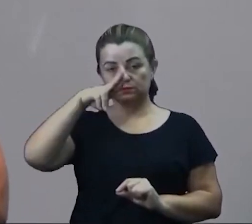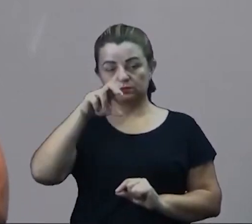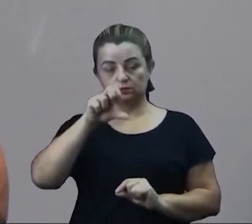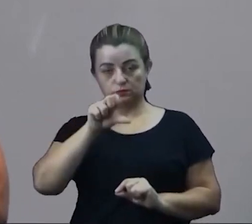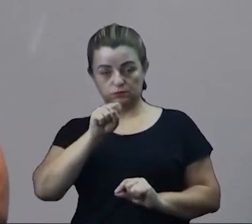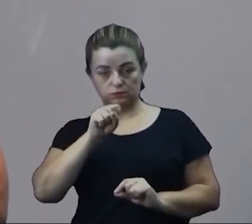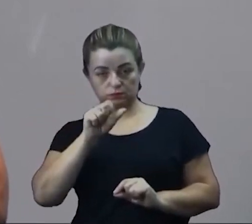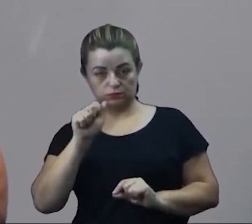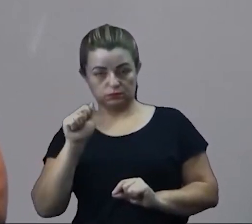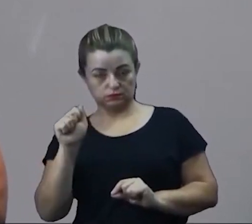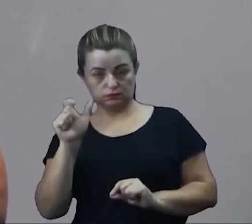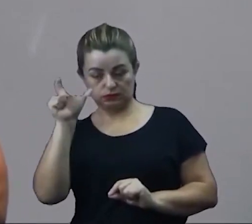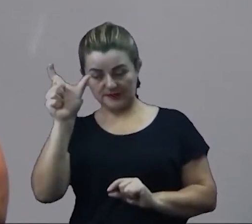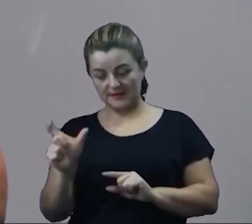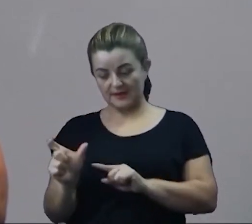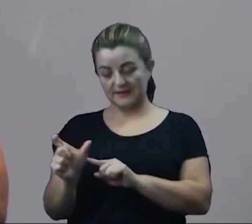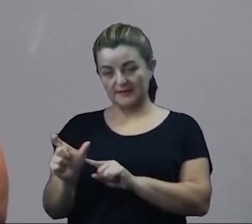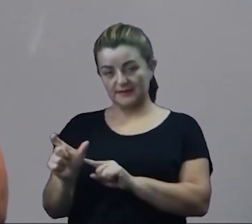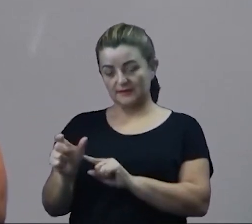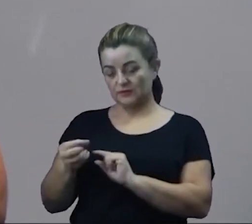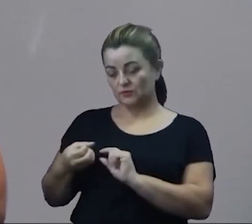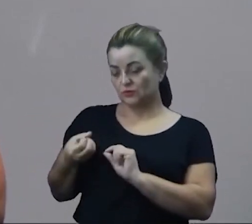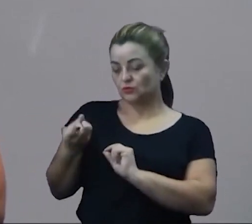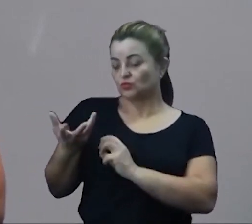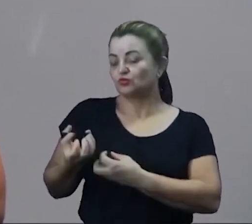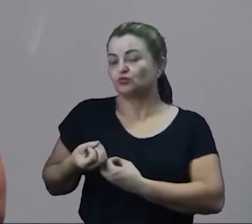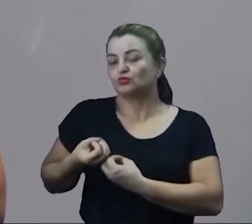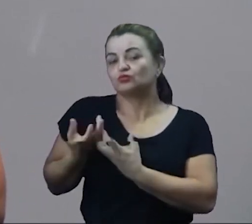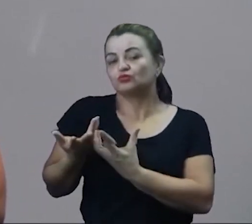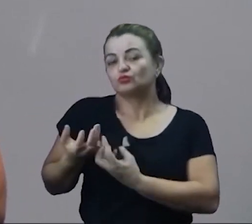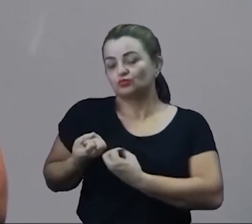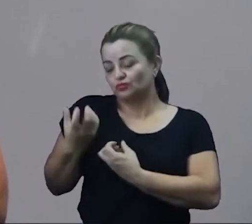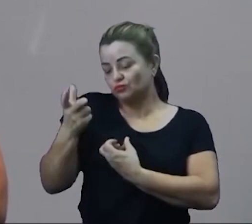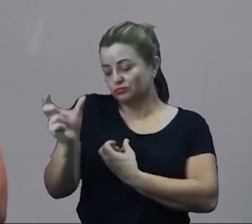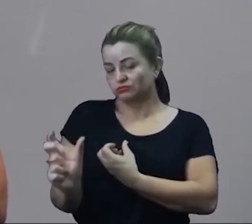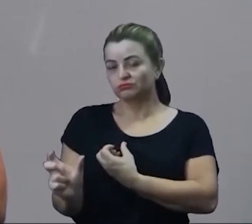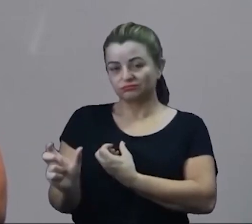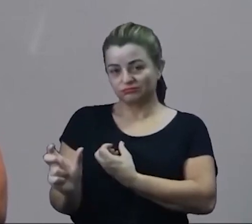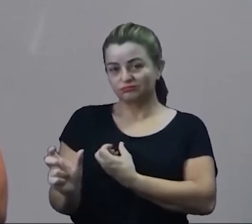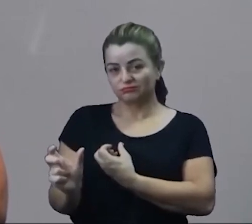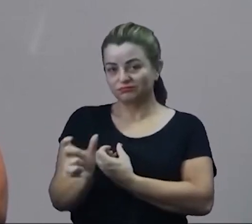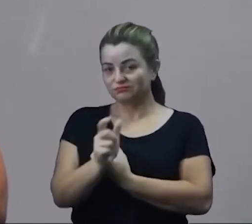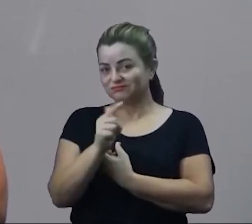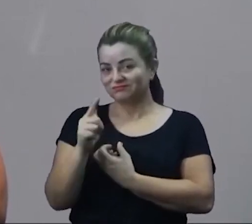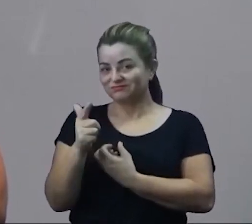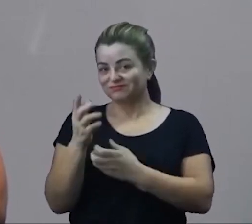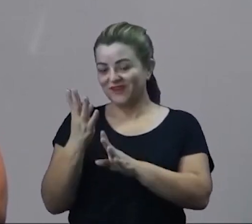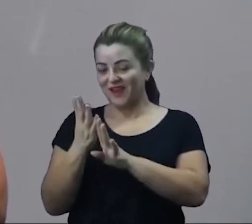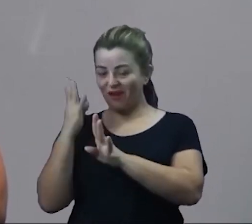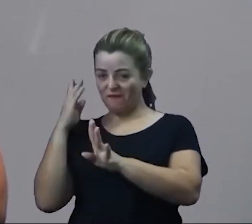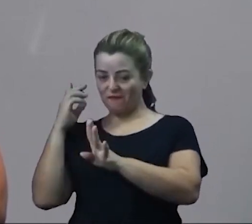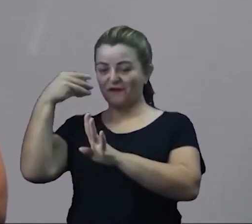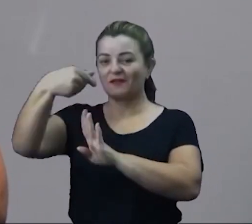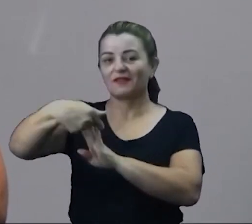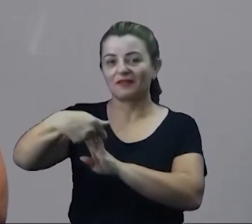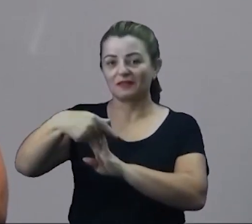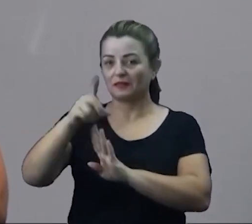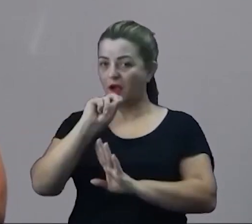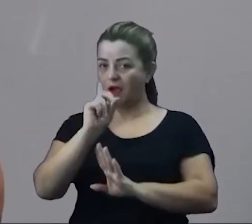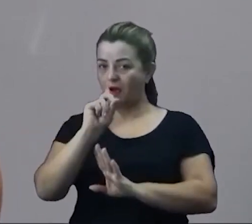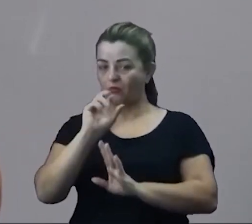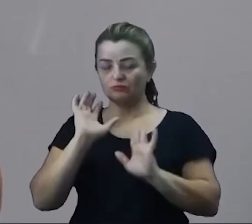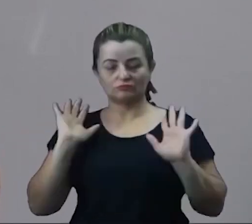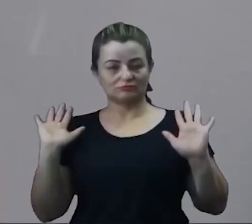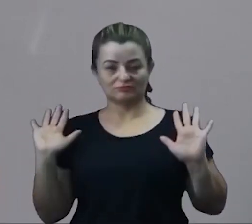receberia, e a ela seriam dedicados todos os poemas. É isso mesmo. Não tinha esse negócio de a fila andou não, gente, que nem é hoje não,